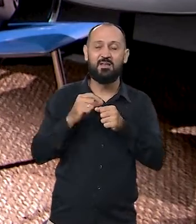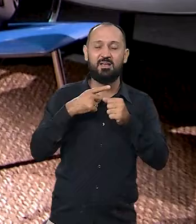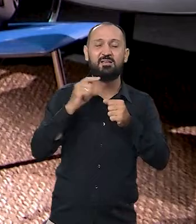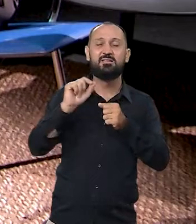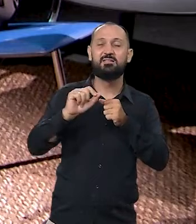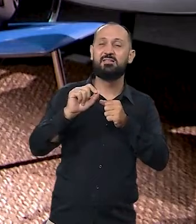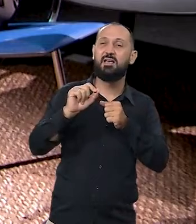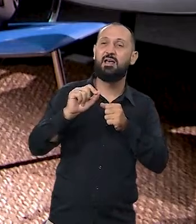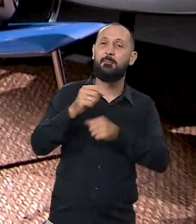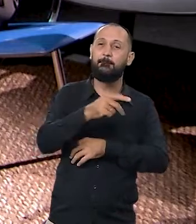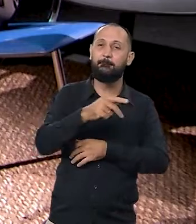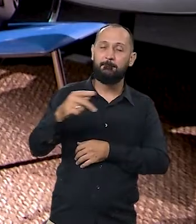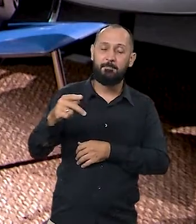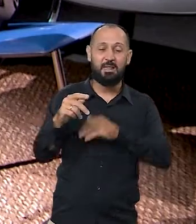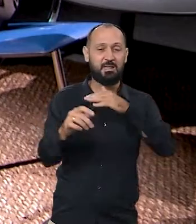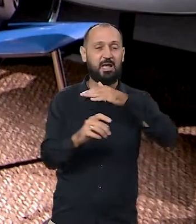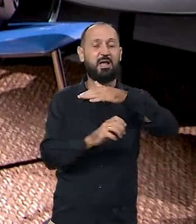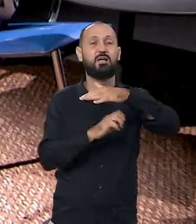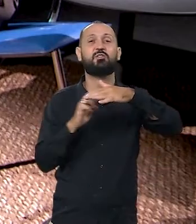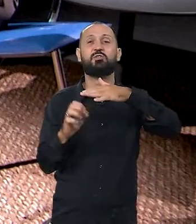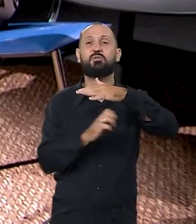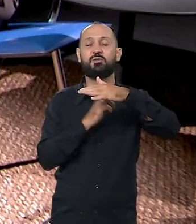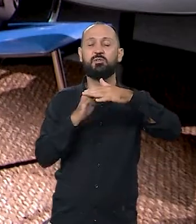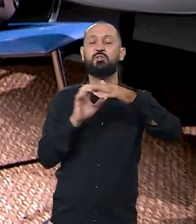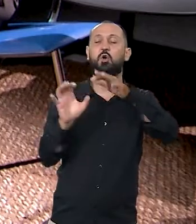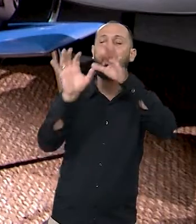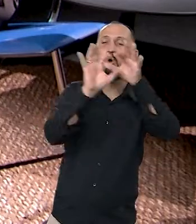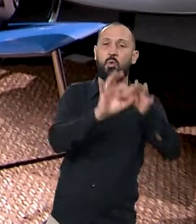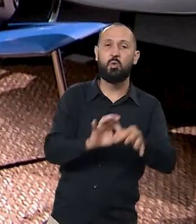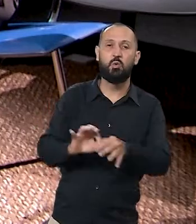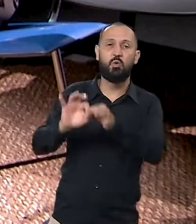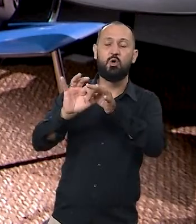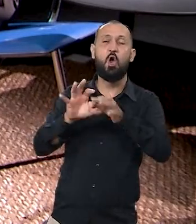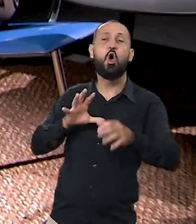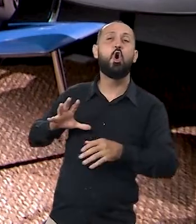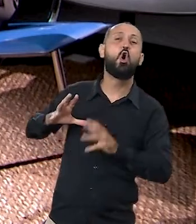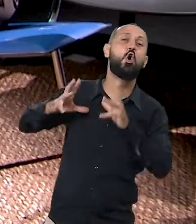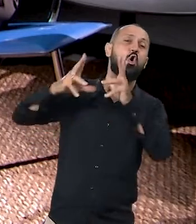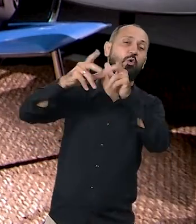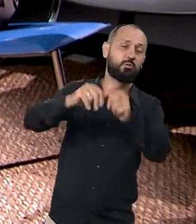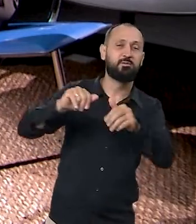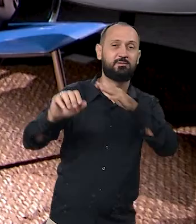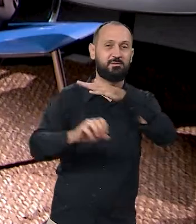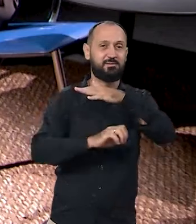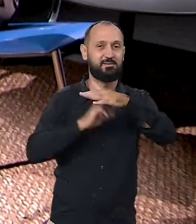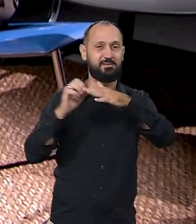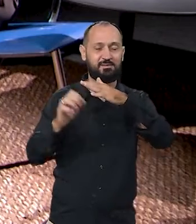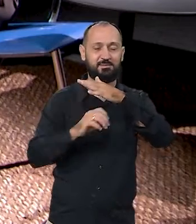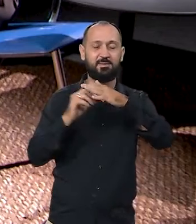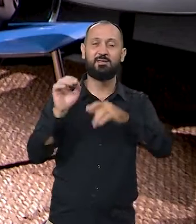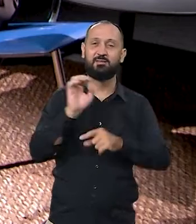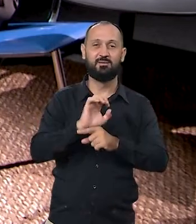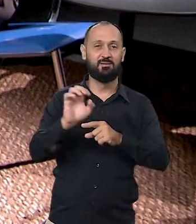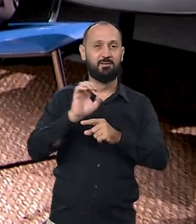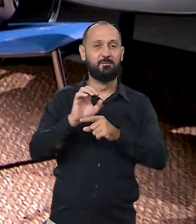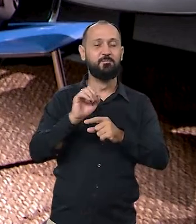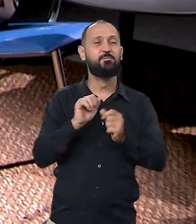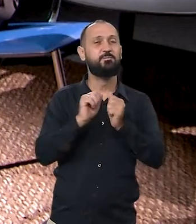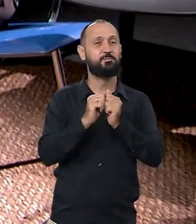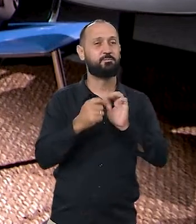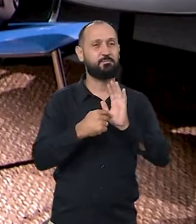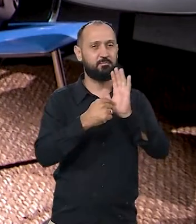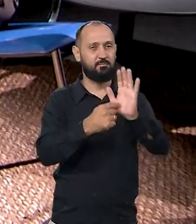ser presidente da entidade que congrega e agrega todas as companhias estaduais e